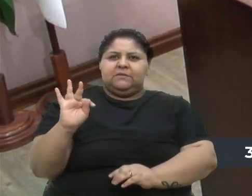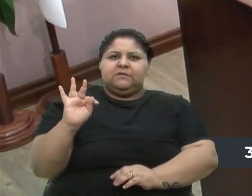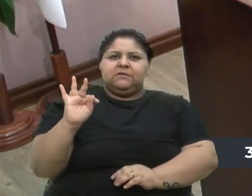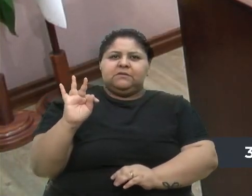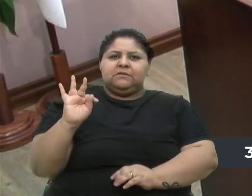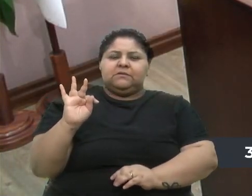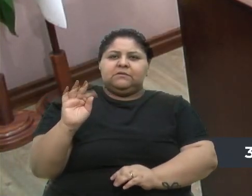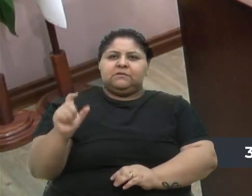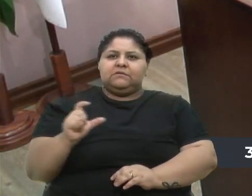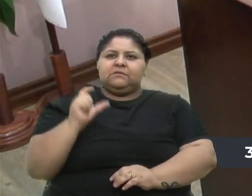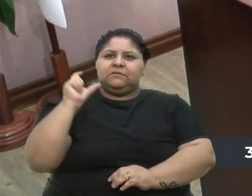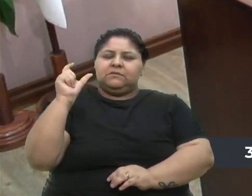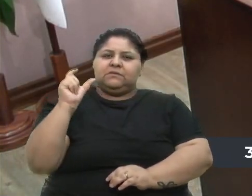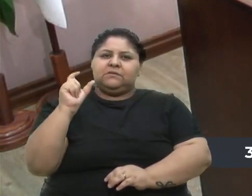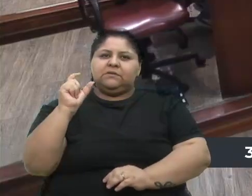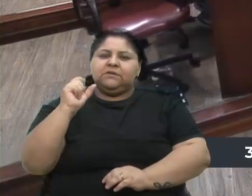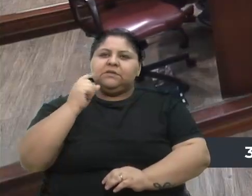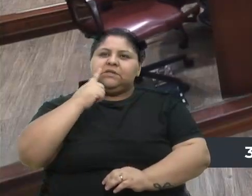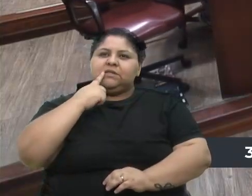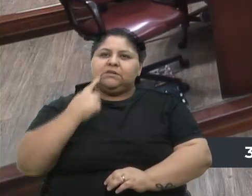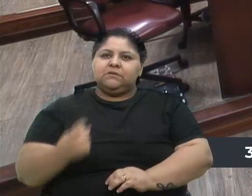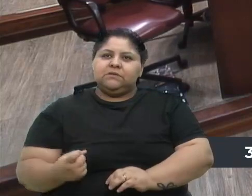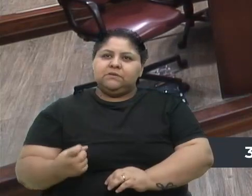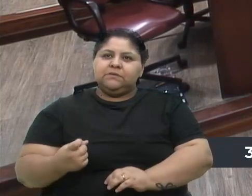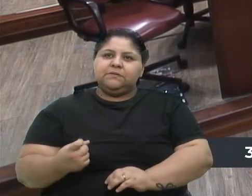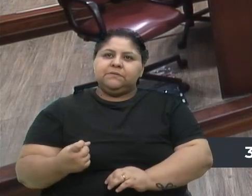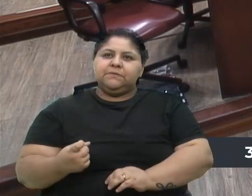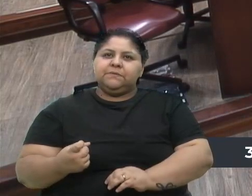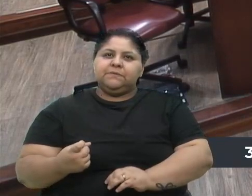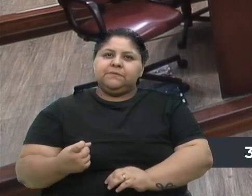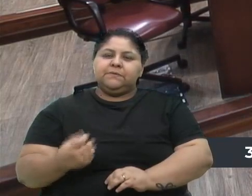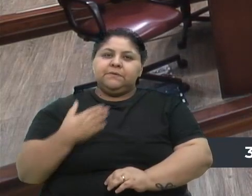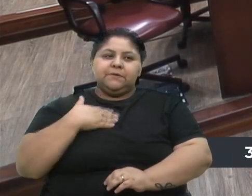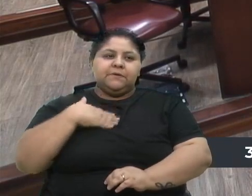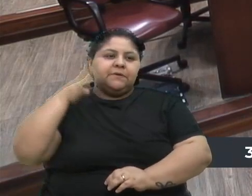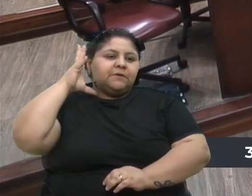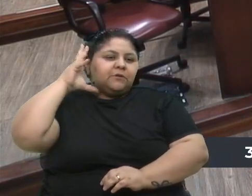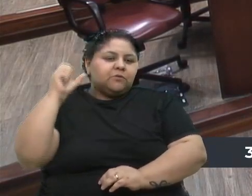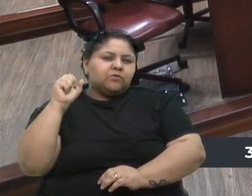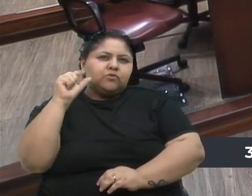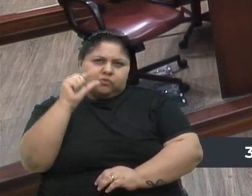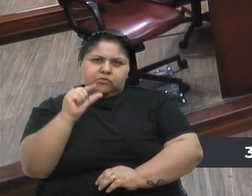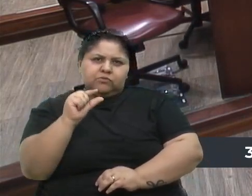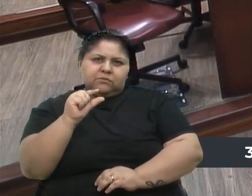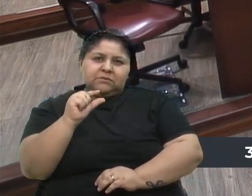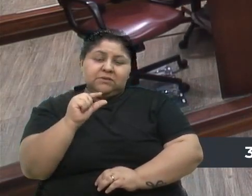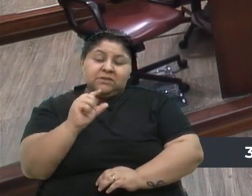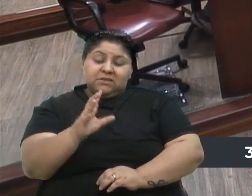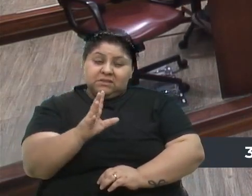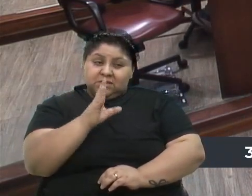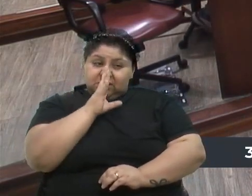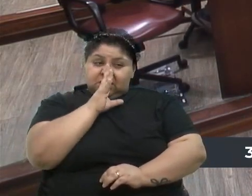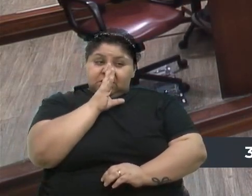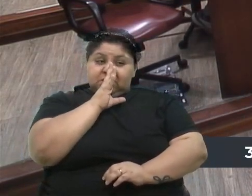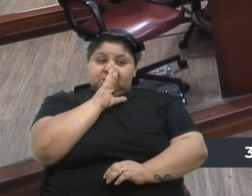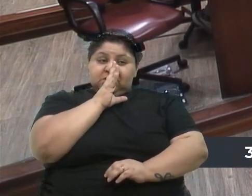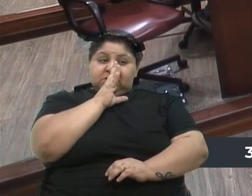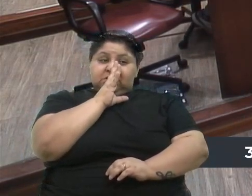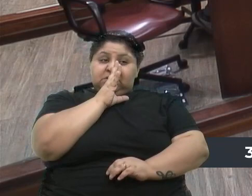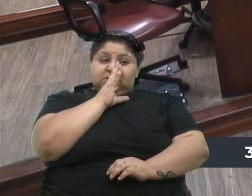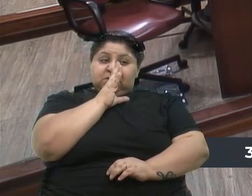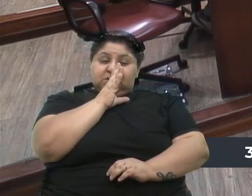Com a palavra, Rose Frigieri. Eu ouço um pouco chocada esse debate, porque há